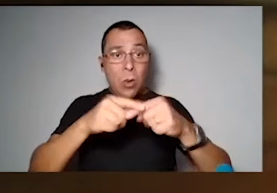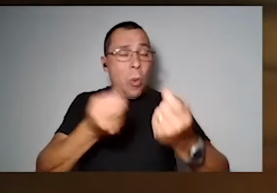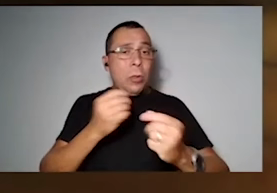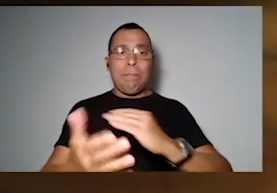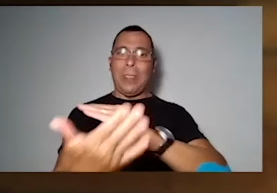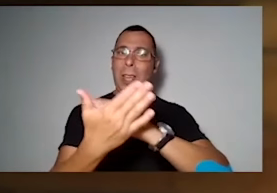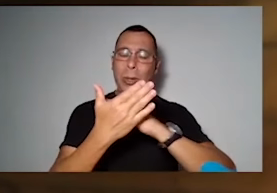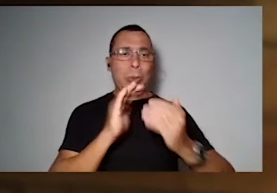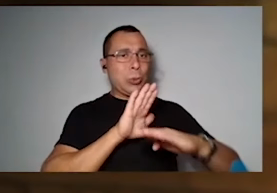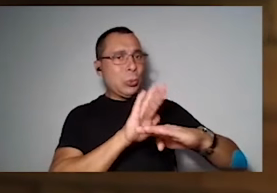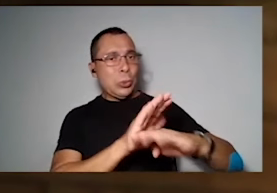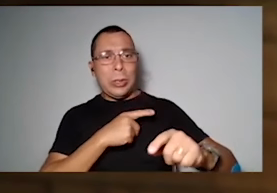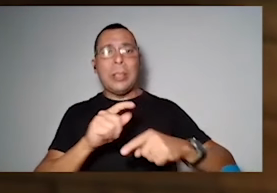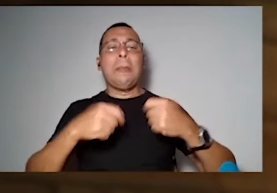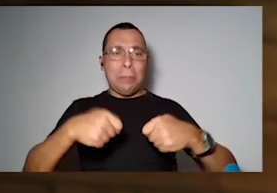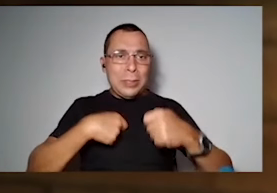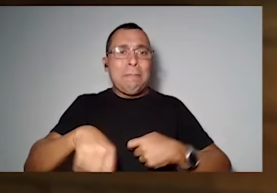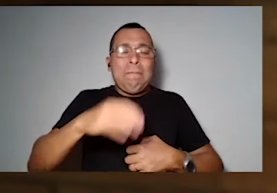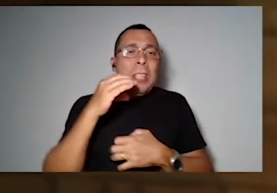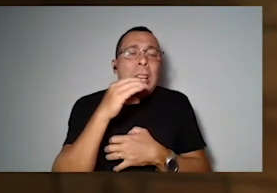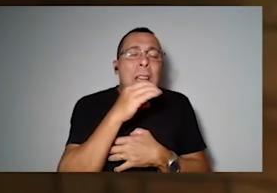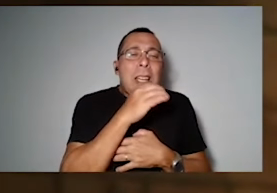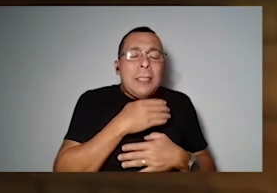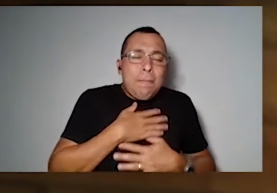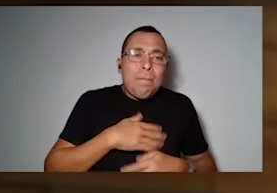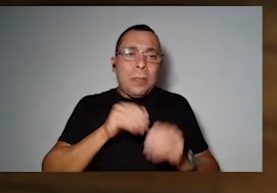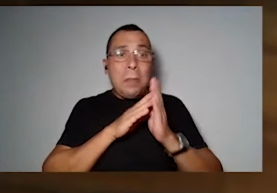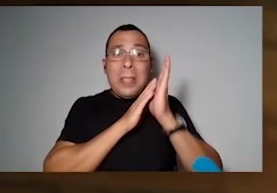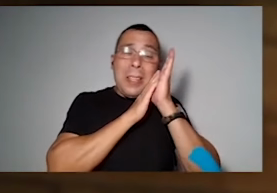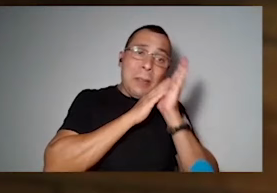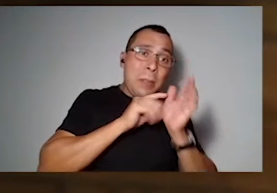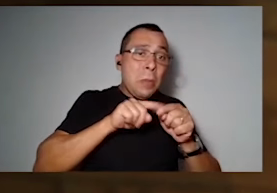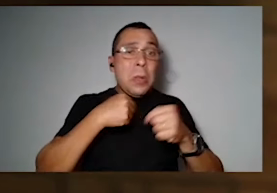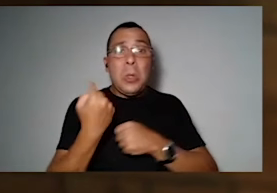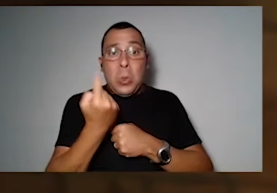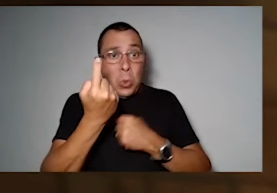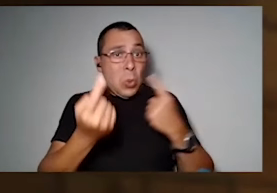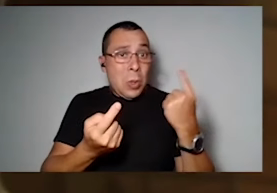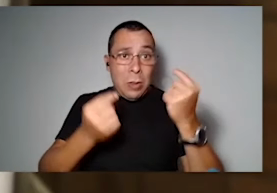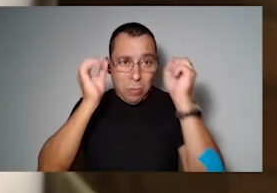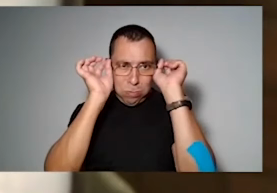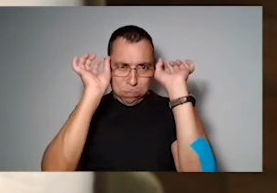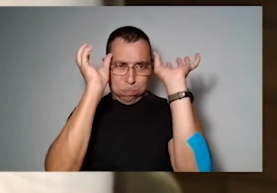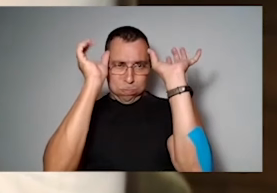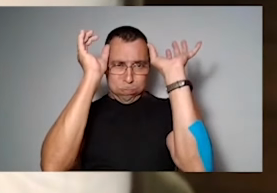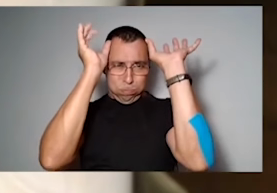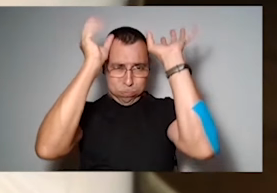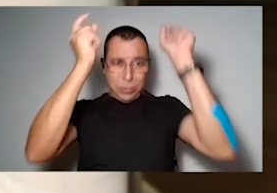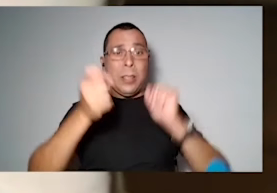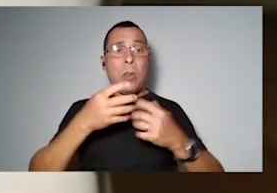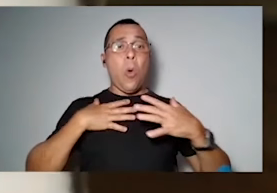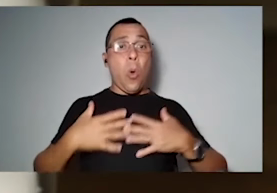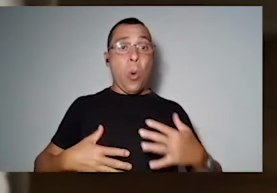e dessa vez não terei ajuda. Me preocupa manter ele aquecido, já que tentei deslocar a cabeça, mas são uma coisa só. E quando a cabeça ferve,